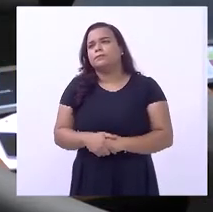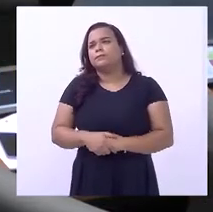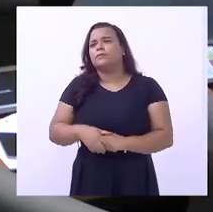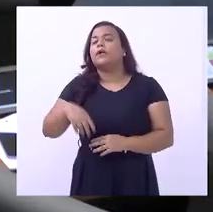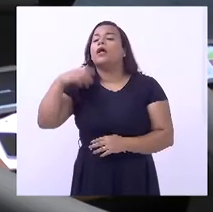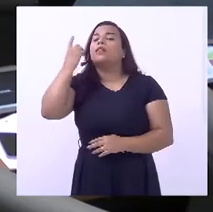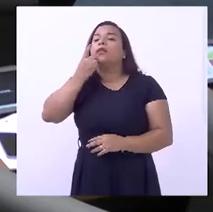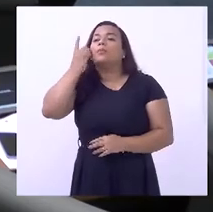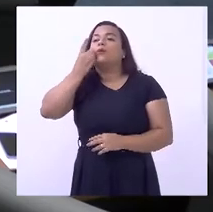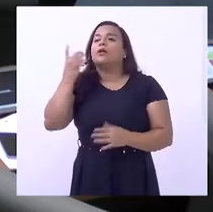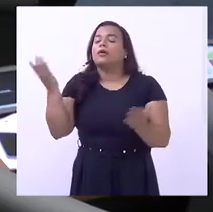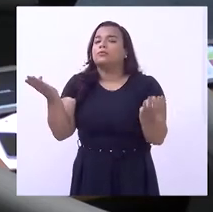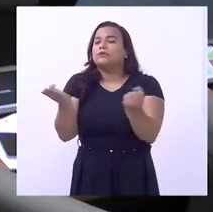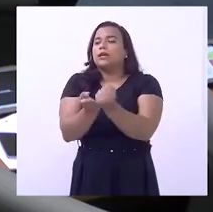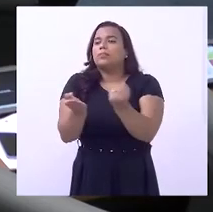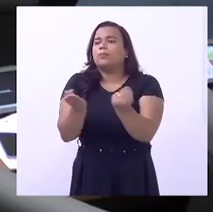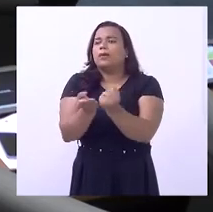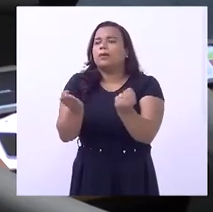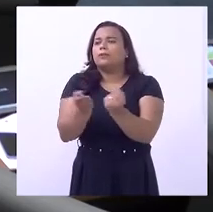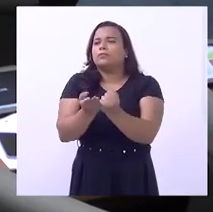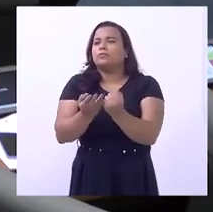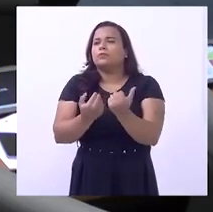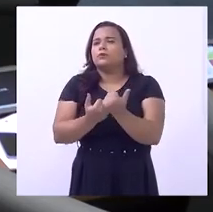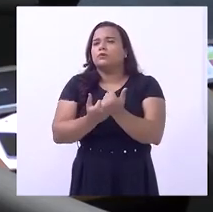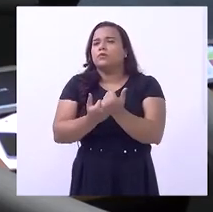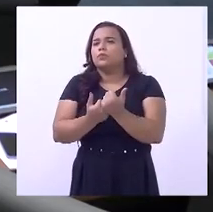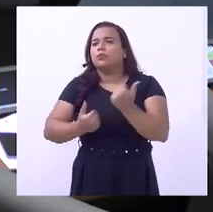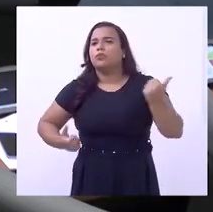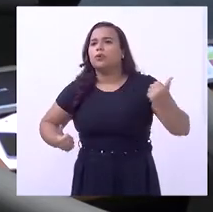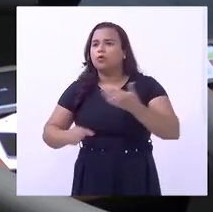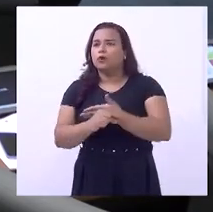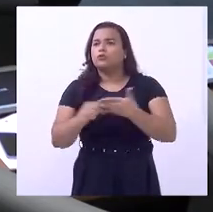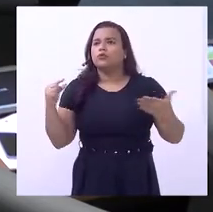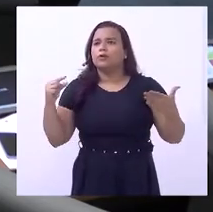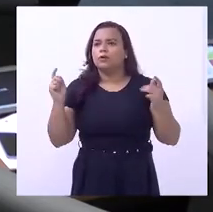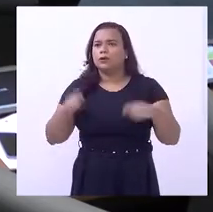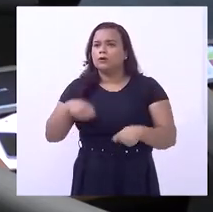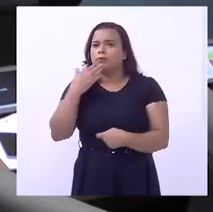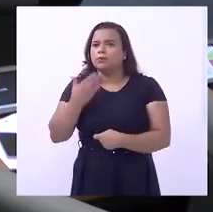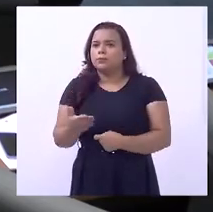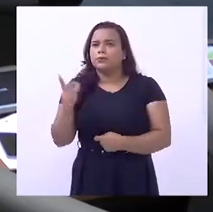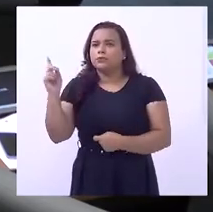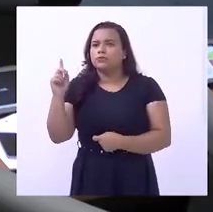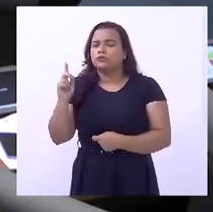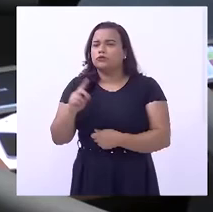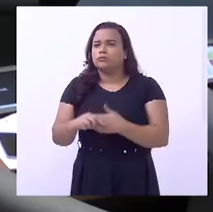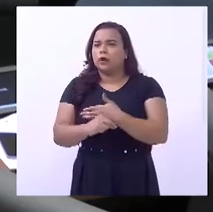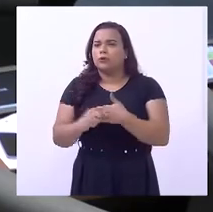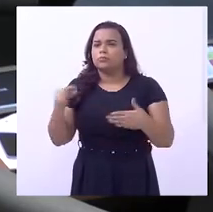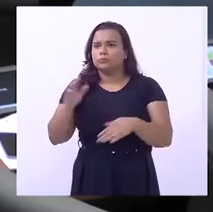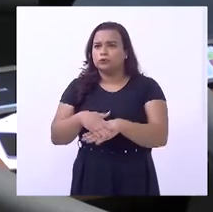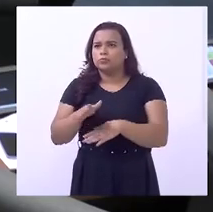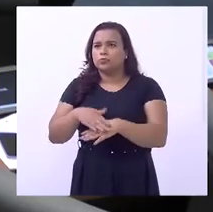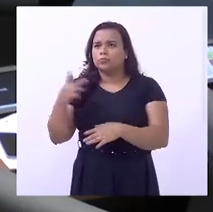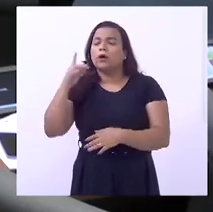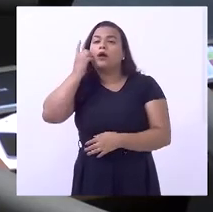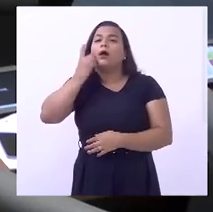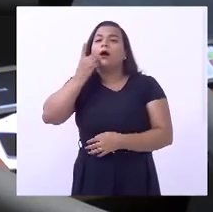Senhor presidente, qual a autoria? Pode pedir a autora? Pode pedir a autora. Deputada Rosane